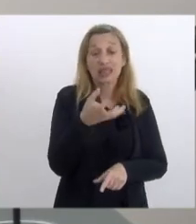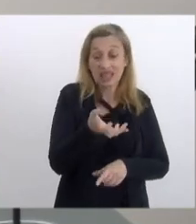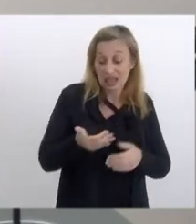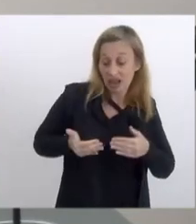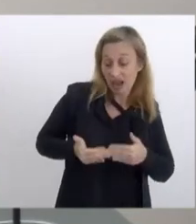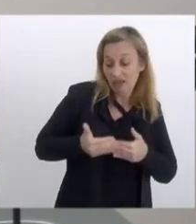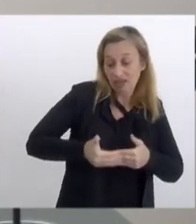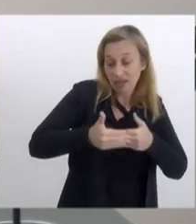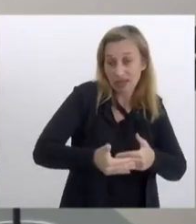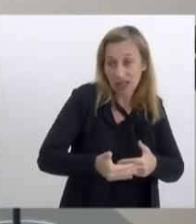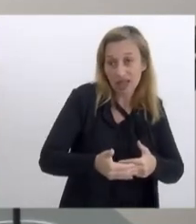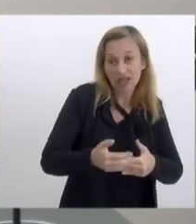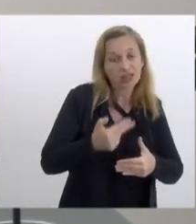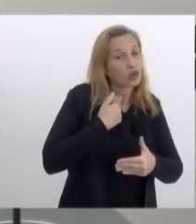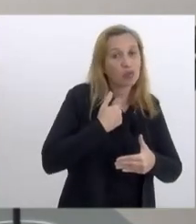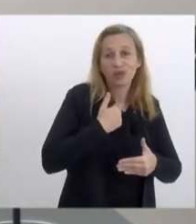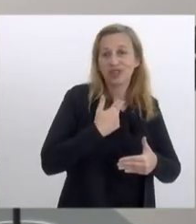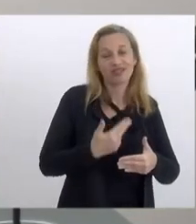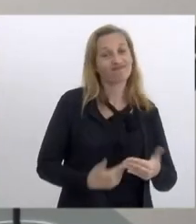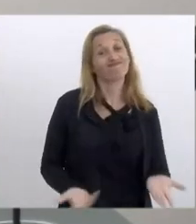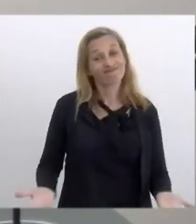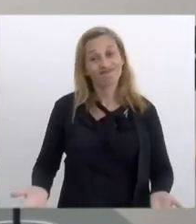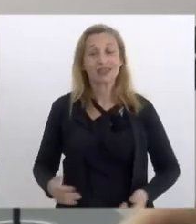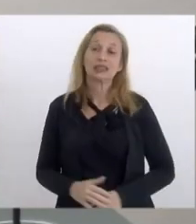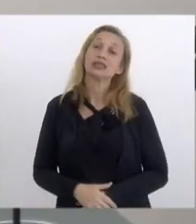avançar e você não poder avançar.